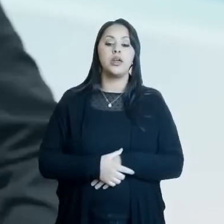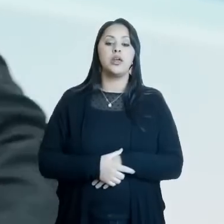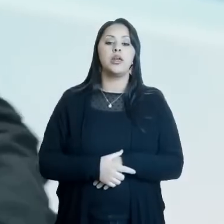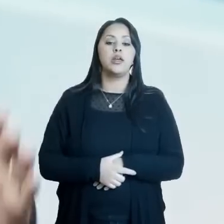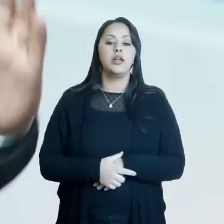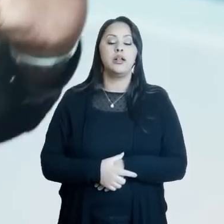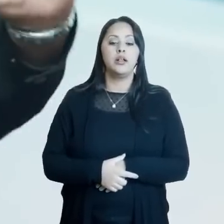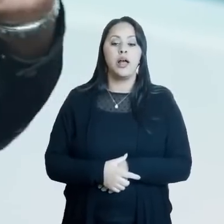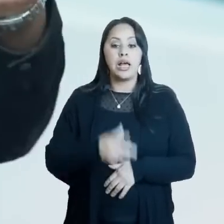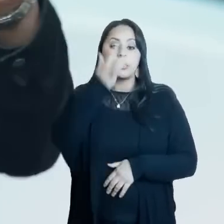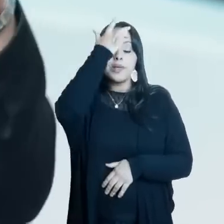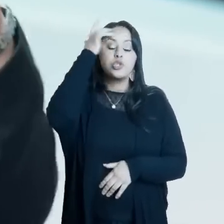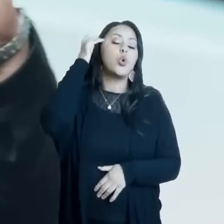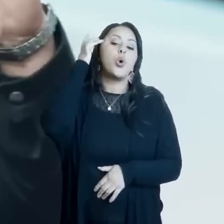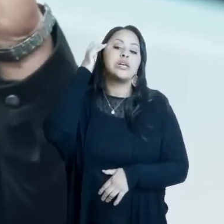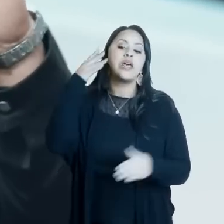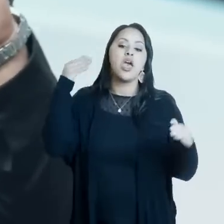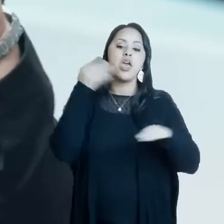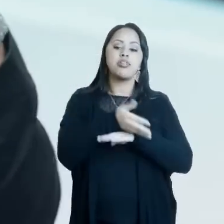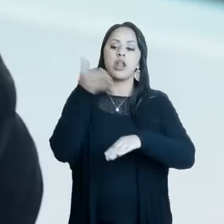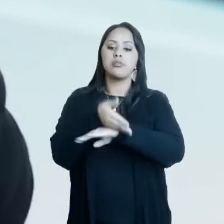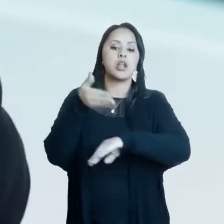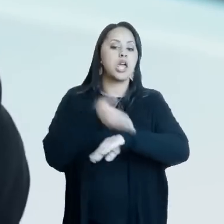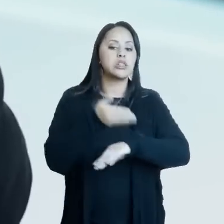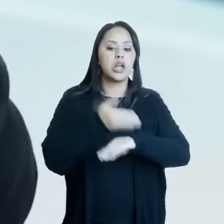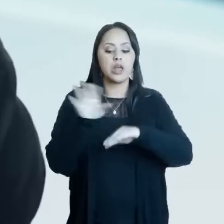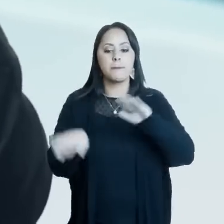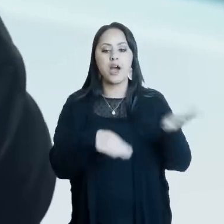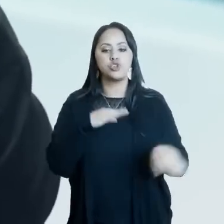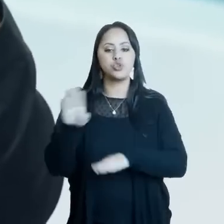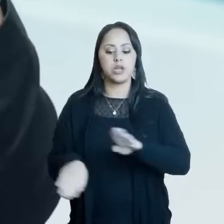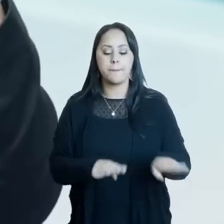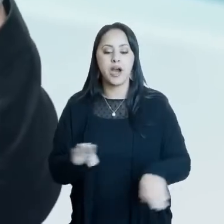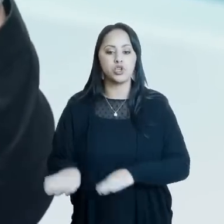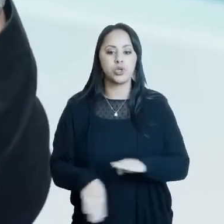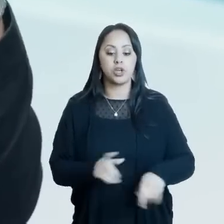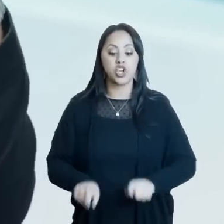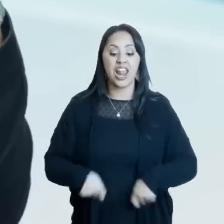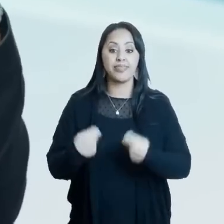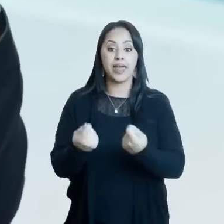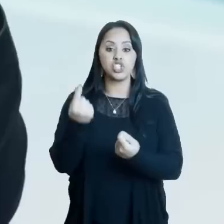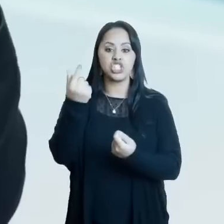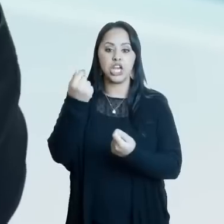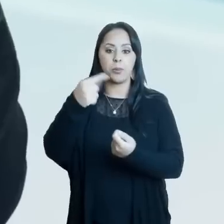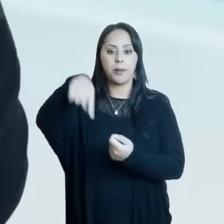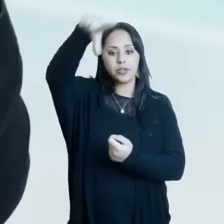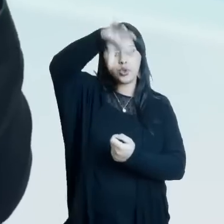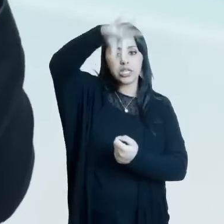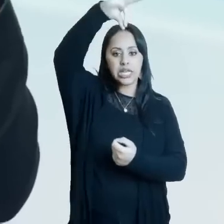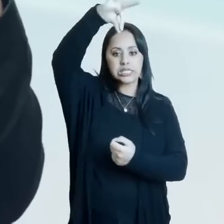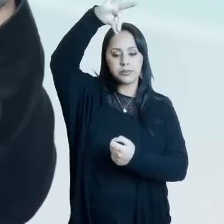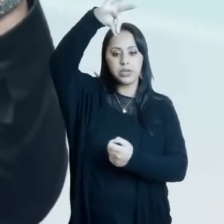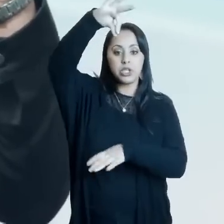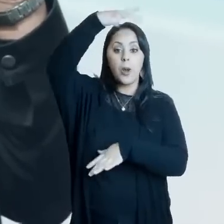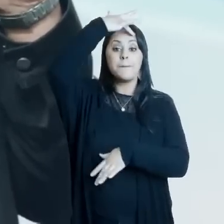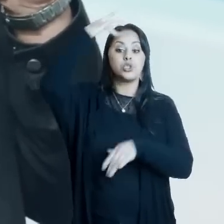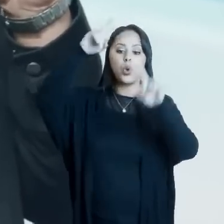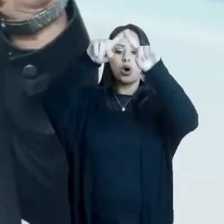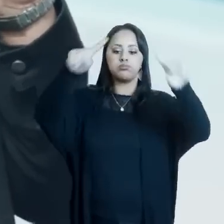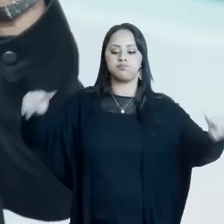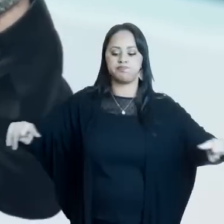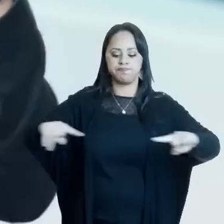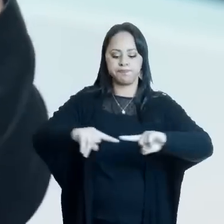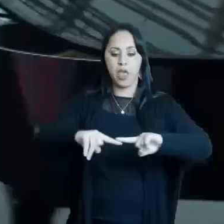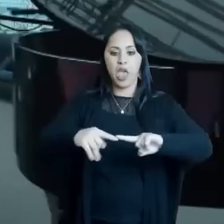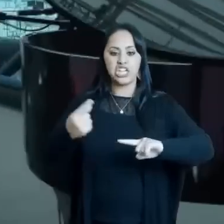que as pessoas vão entrando embaixo e ao entrar embaixo ela dá dinheiro para quem está em cima, e quem está em cima